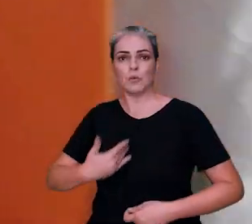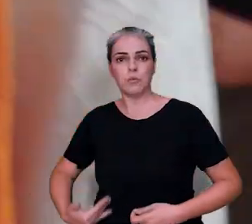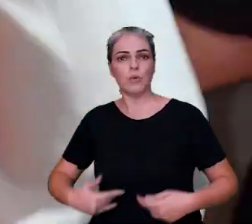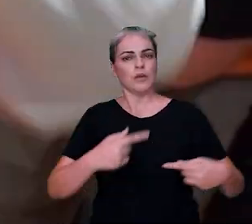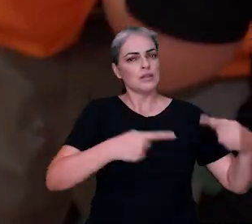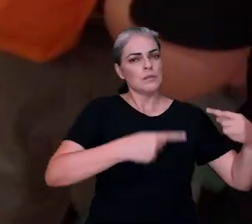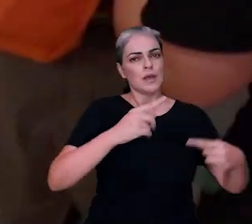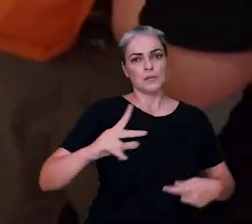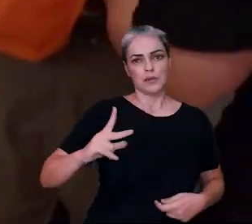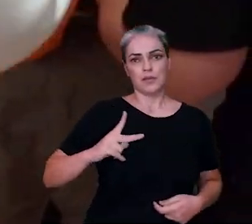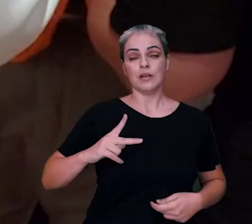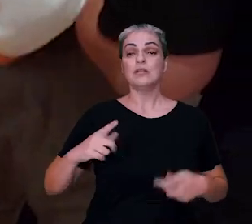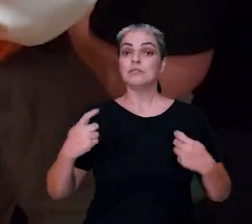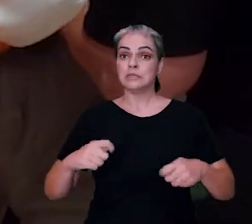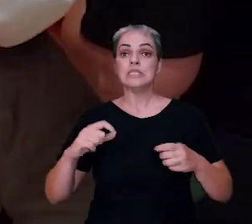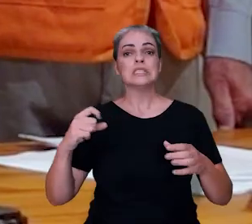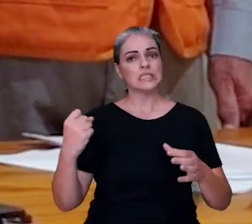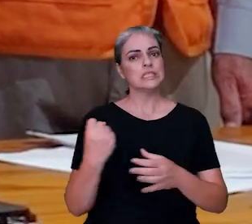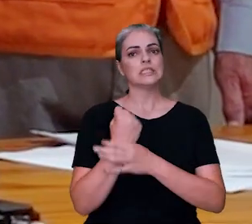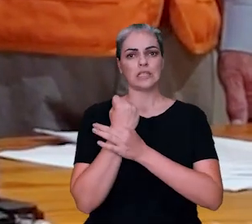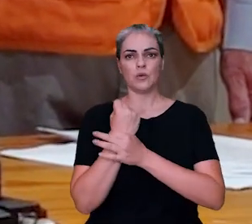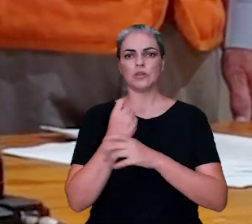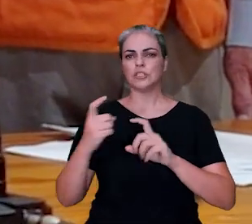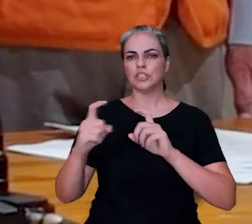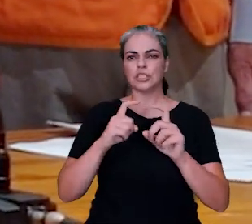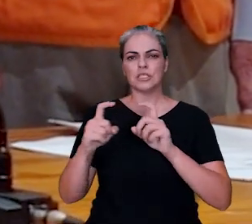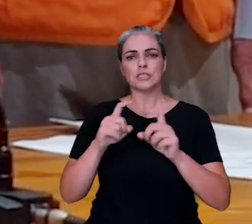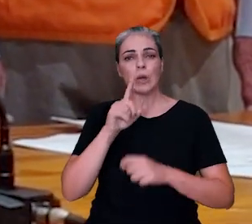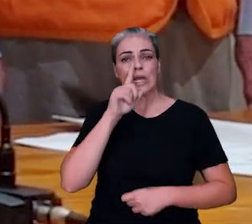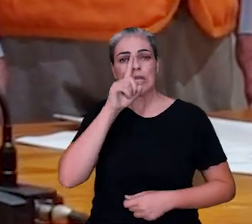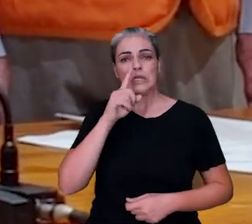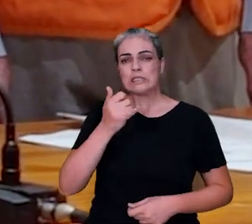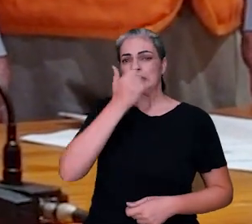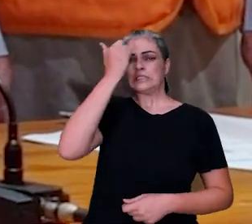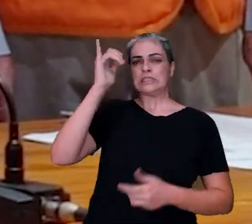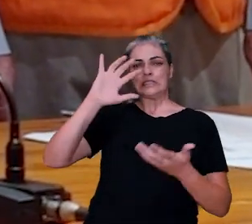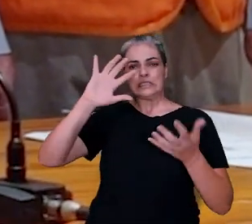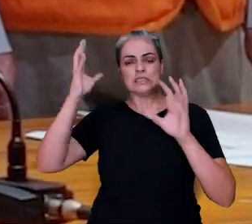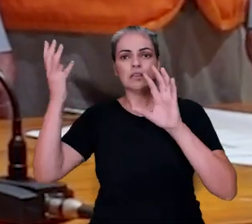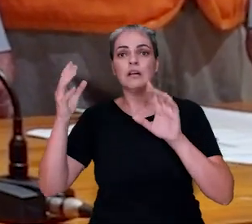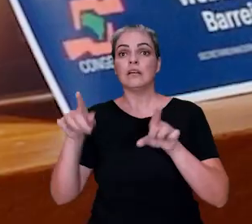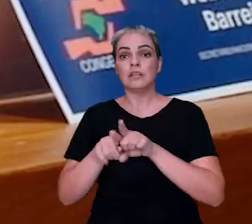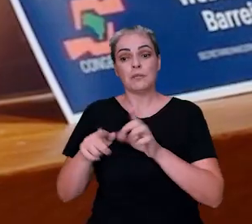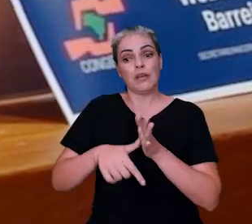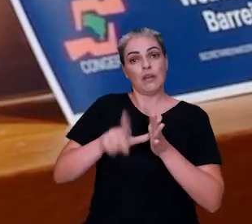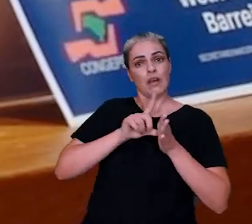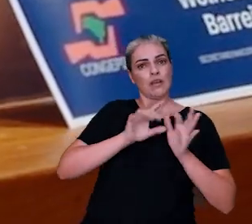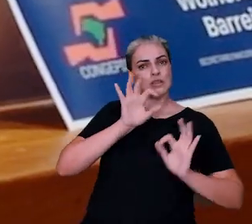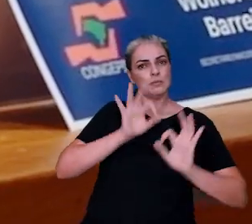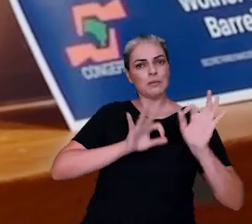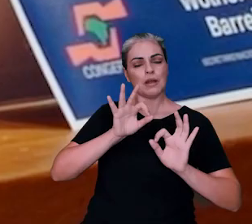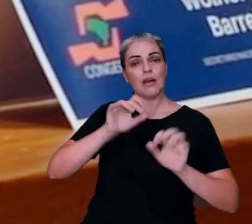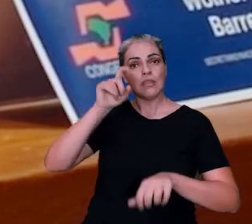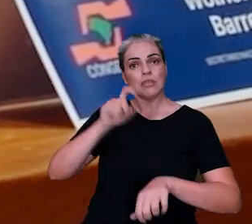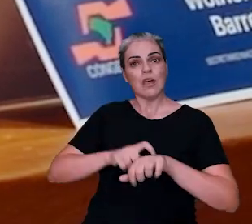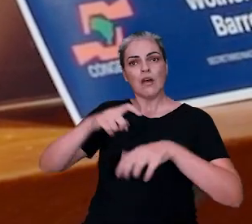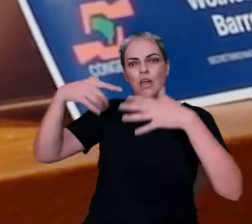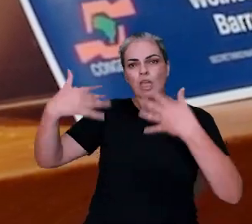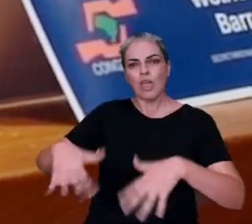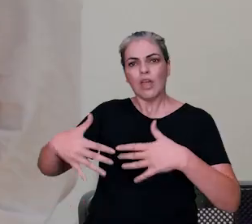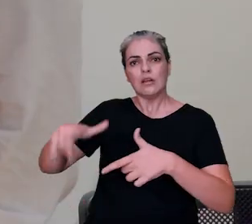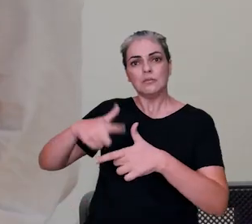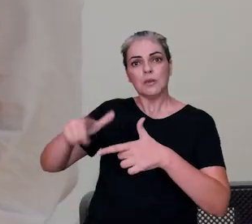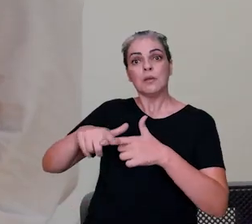é criar toda a segurança em termos de gestão de risco, desastre e também de preparação, de resposta quando